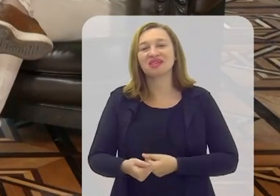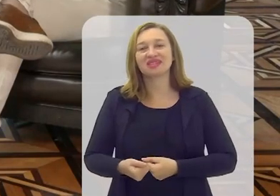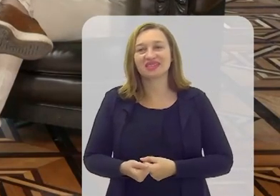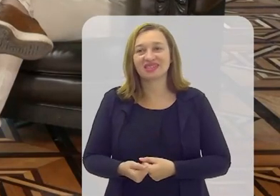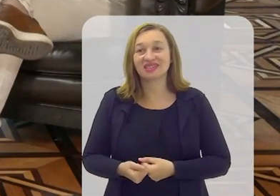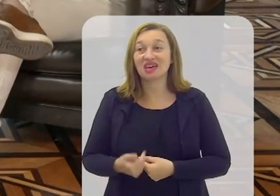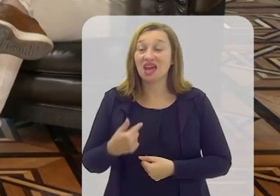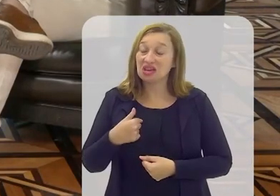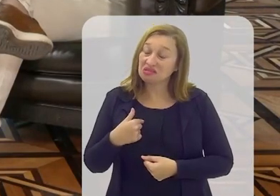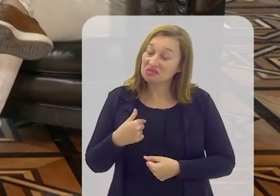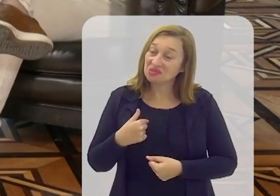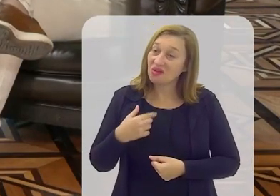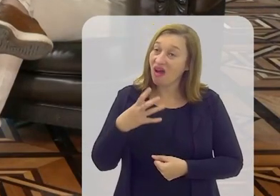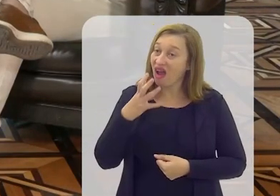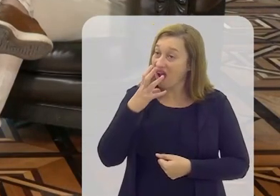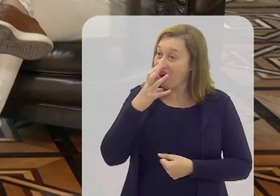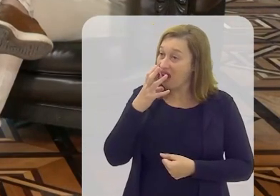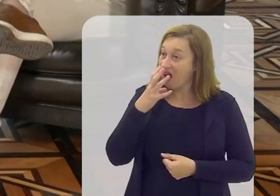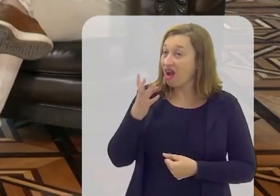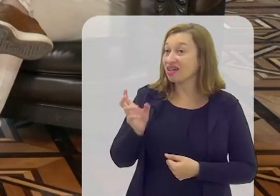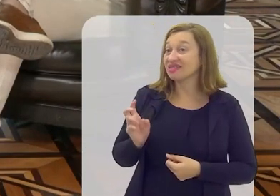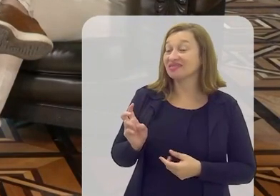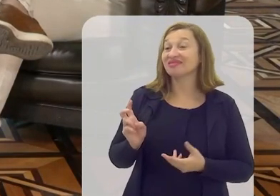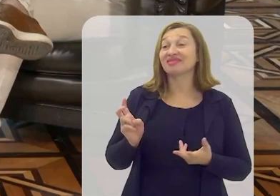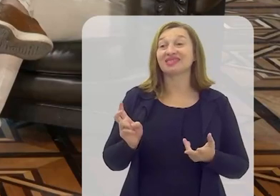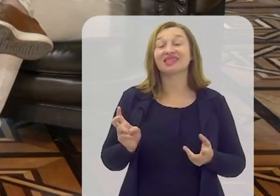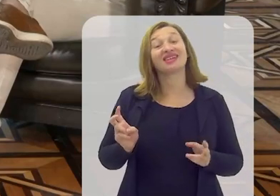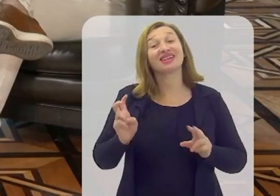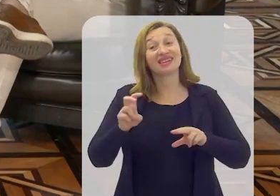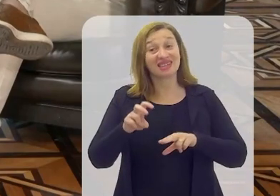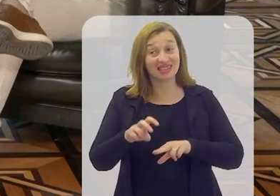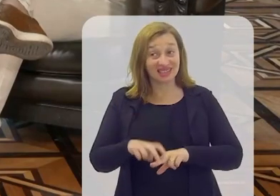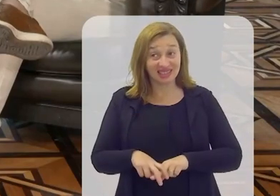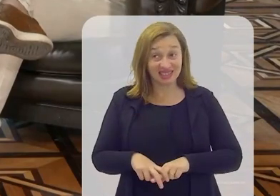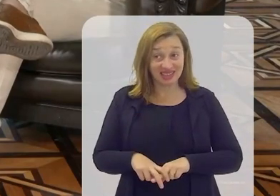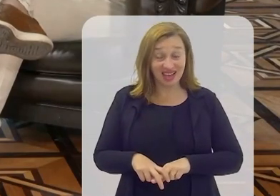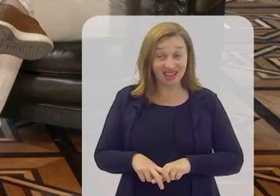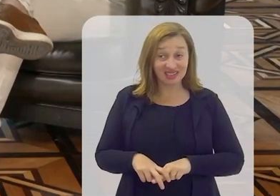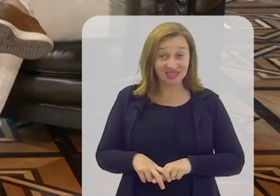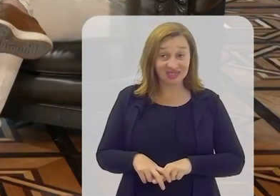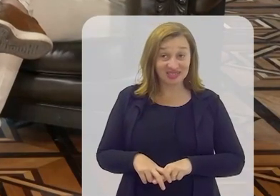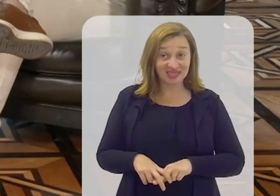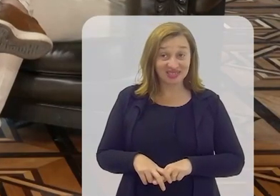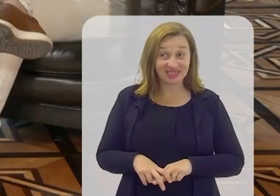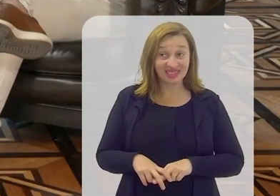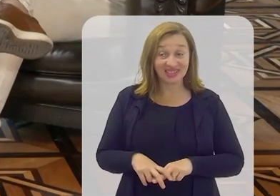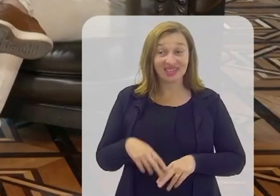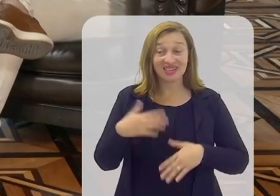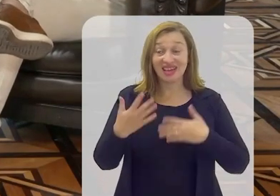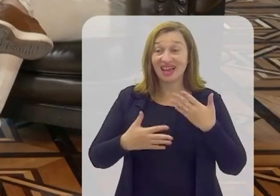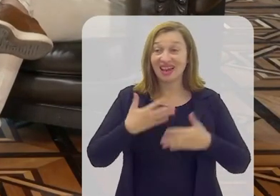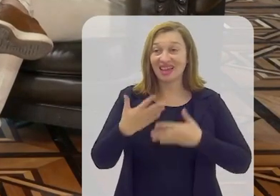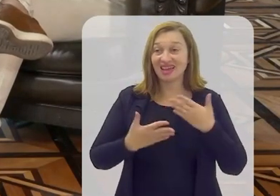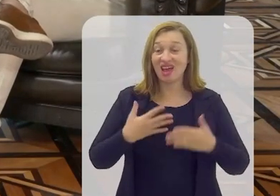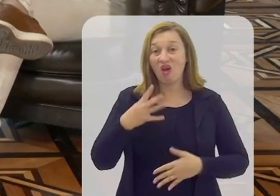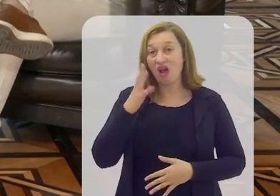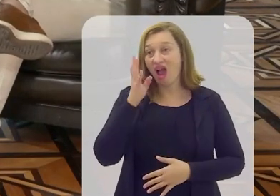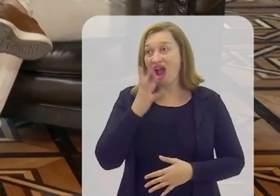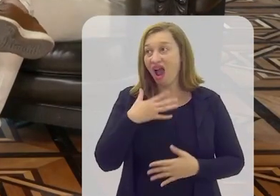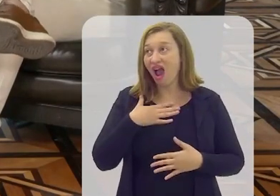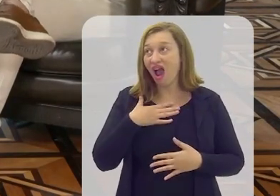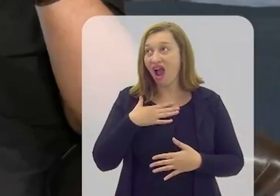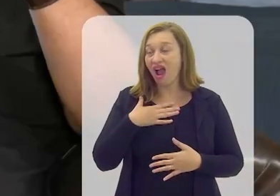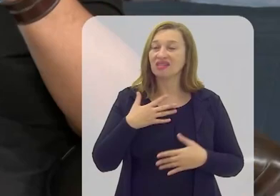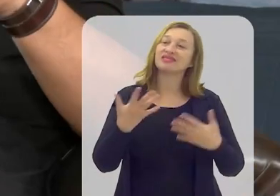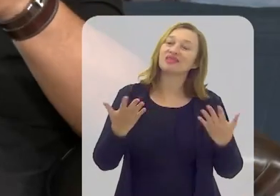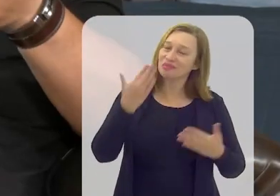pessoa incrível que você é. Amém. Eu estou de bobeira sentado na praia sem sorvete porque o sol derreteu. Então